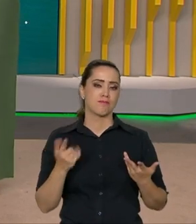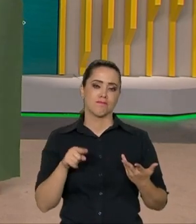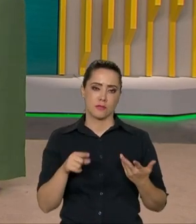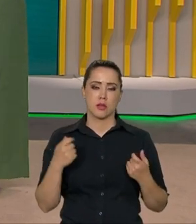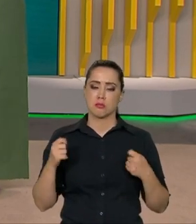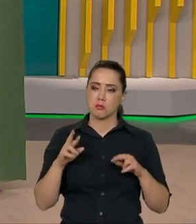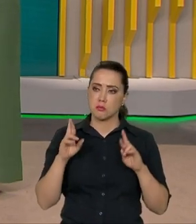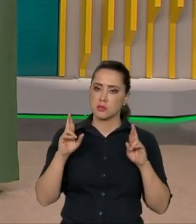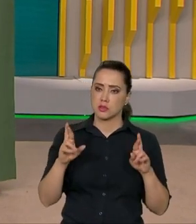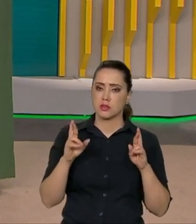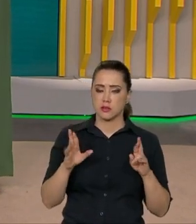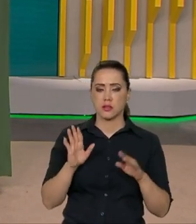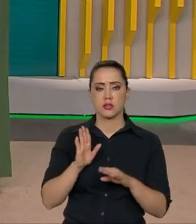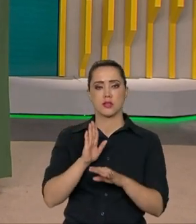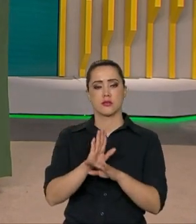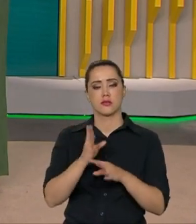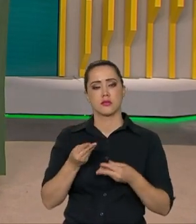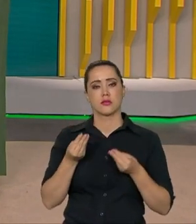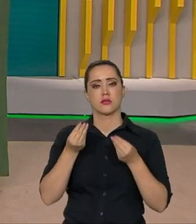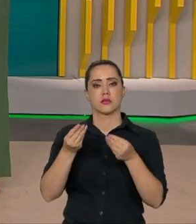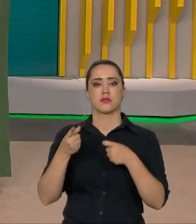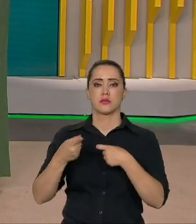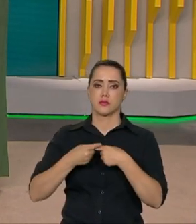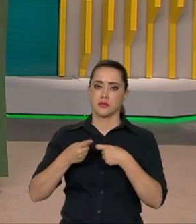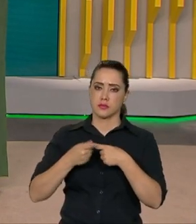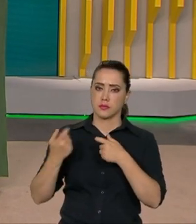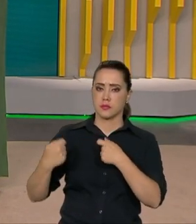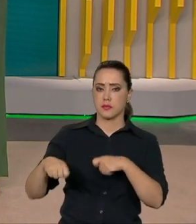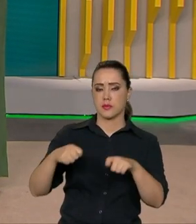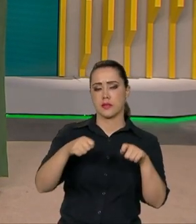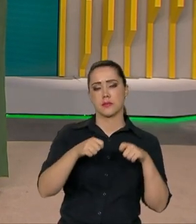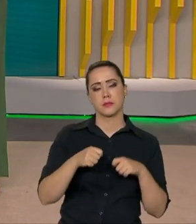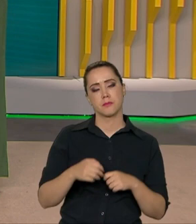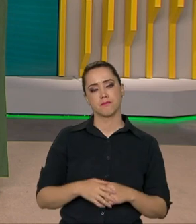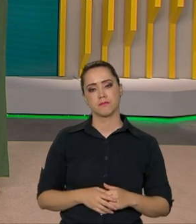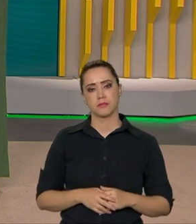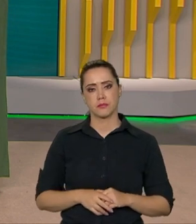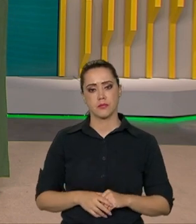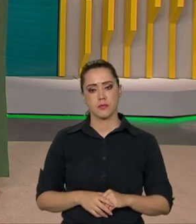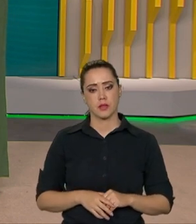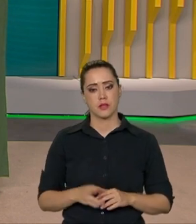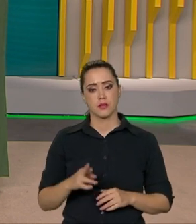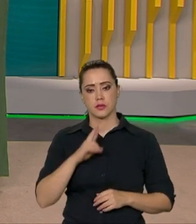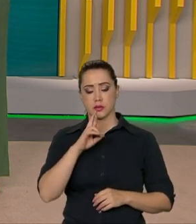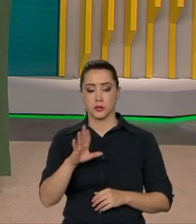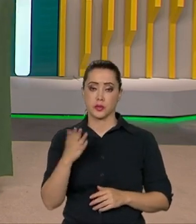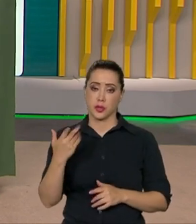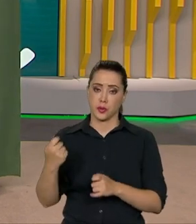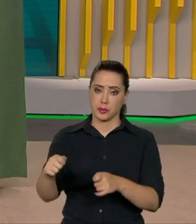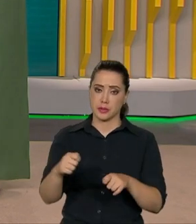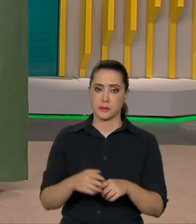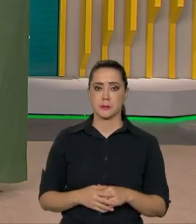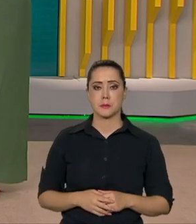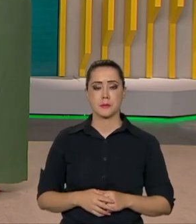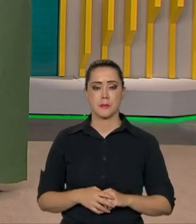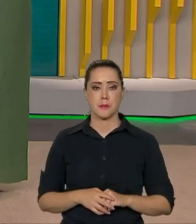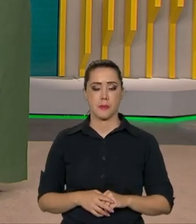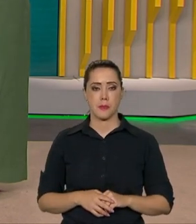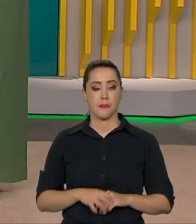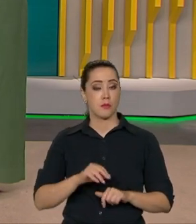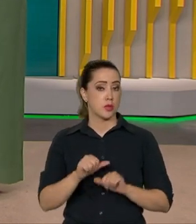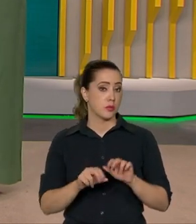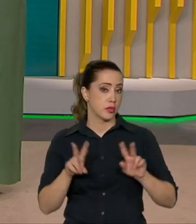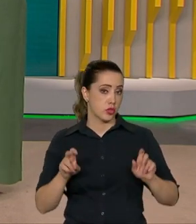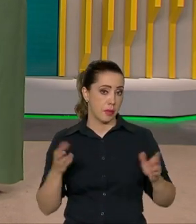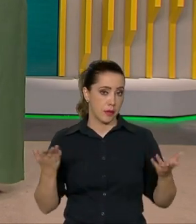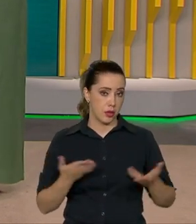medida ajude a levar médicos onde realmente a população mais precisa. Suprir essa necessidade, né, Roberto? É isso mesmo. Mudando de